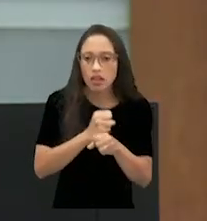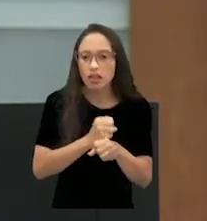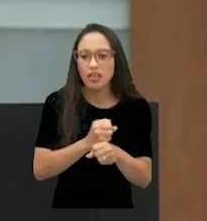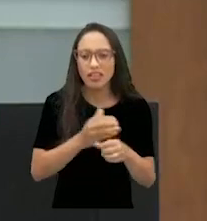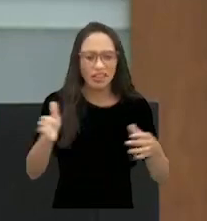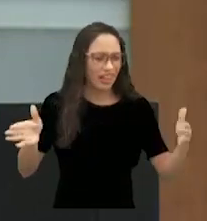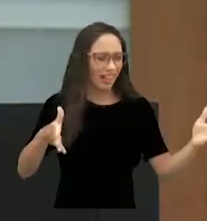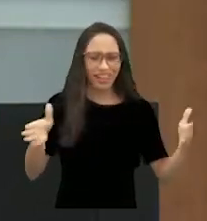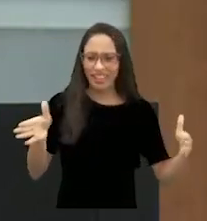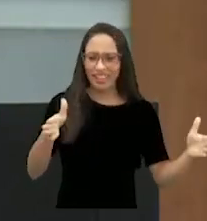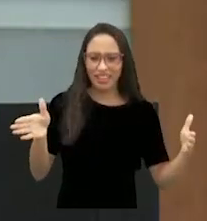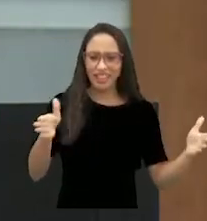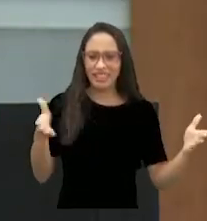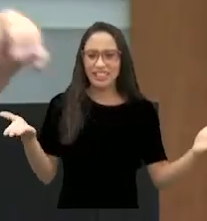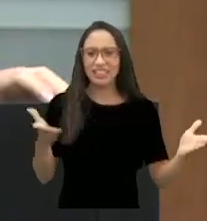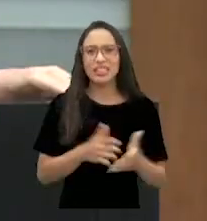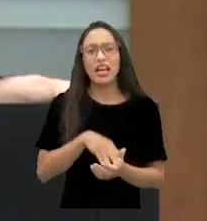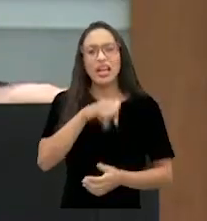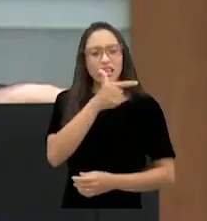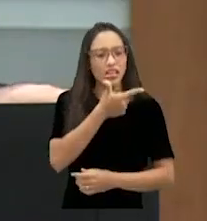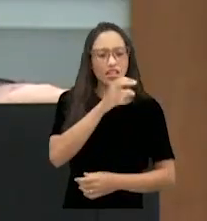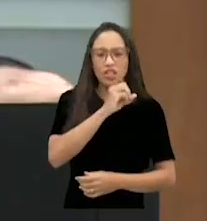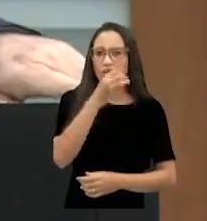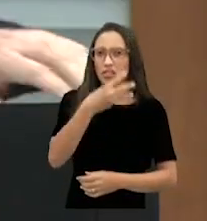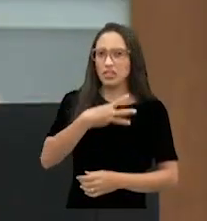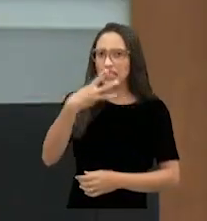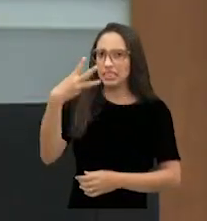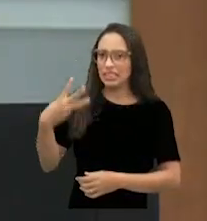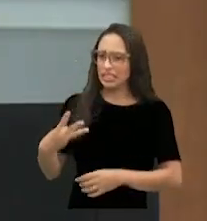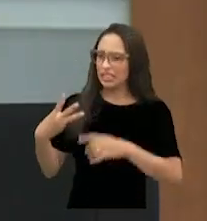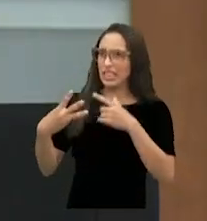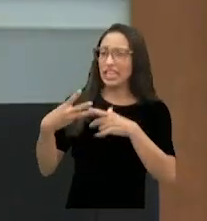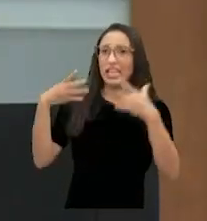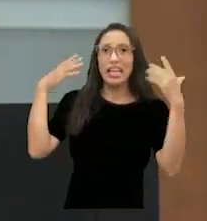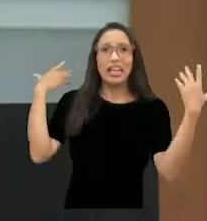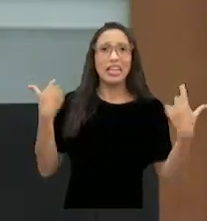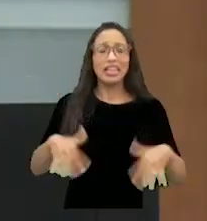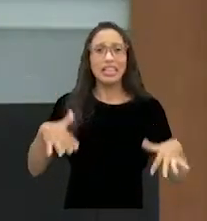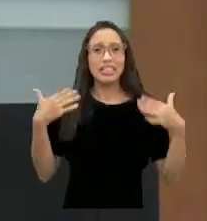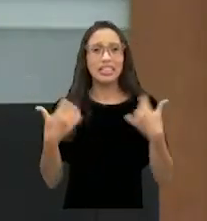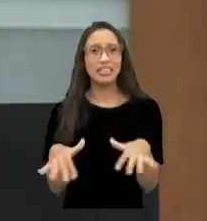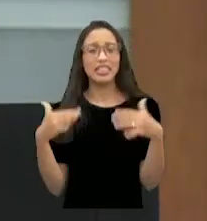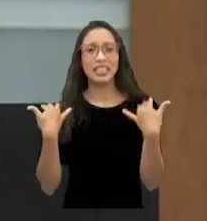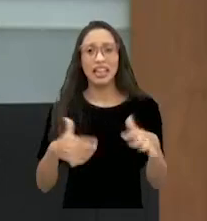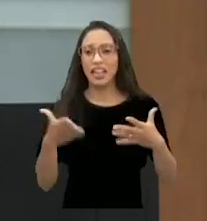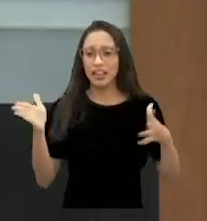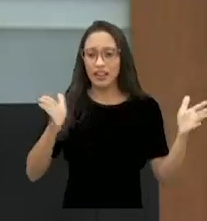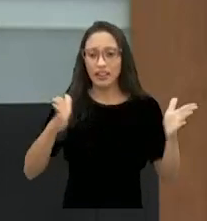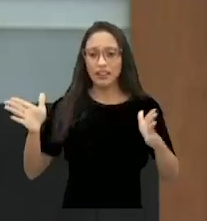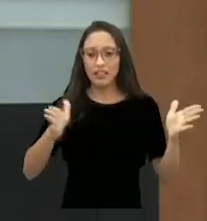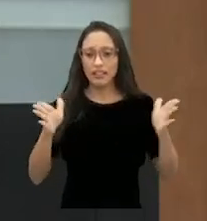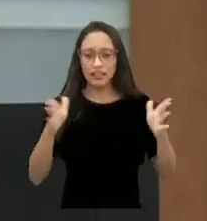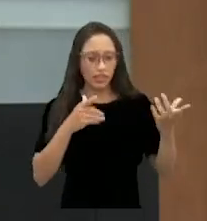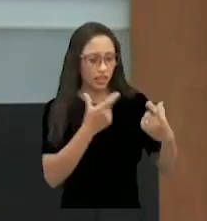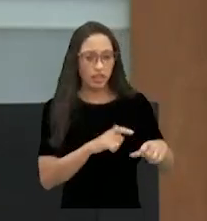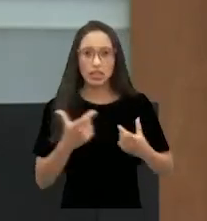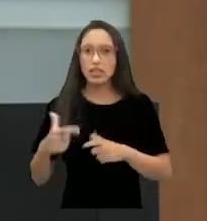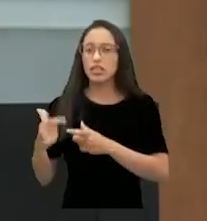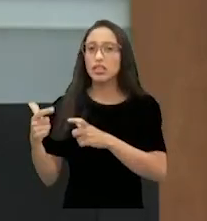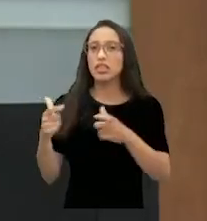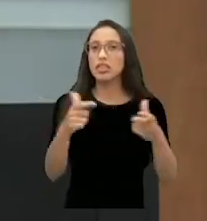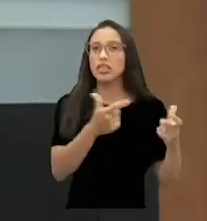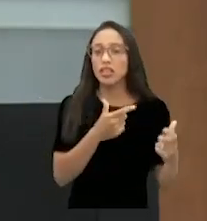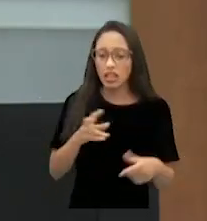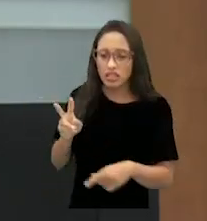só em 2033 é o prazo estabelecido para que as áreas das unidades de conservação